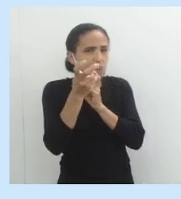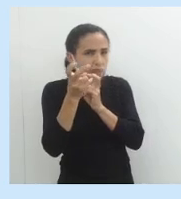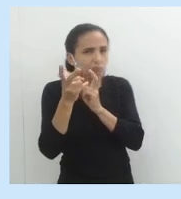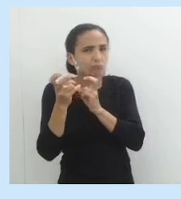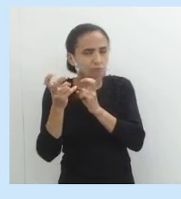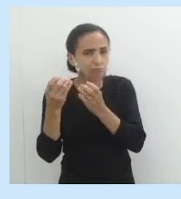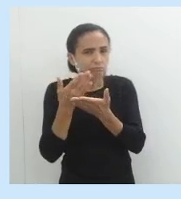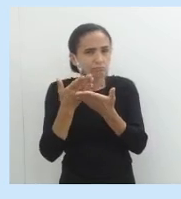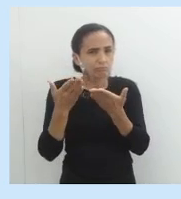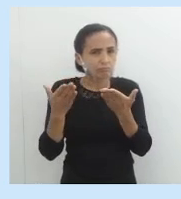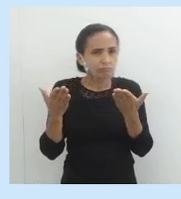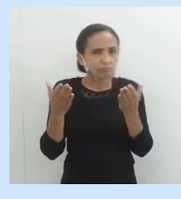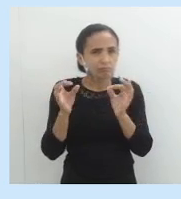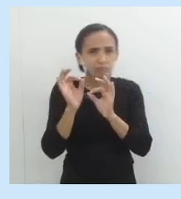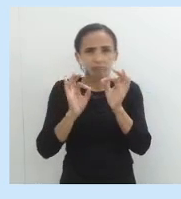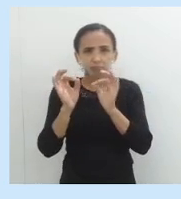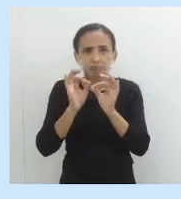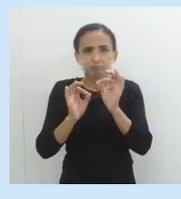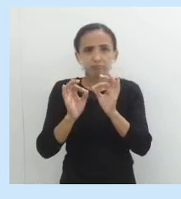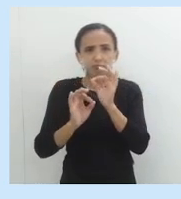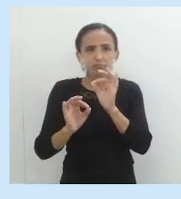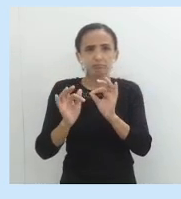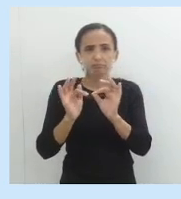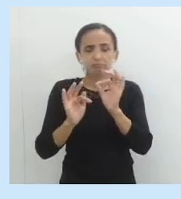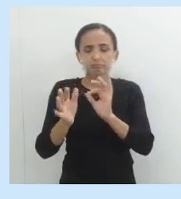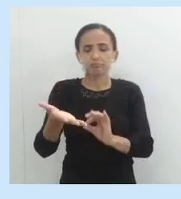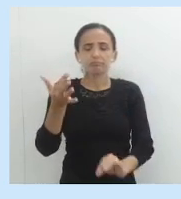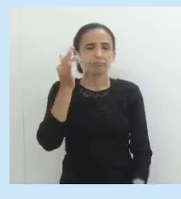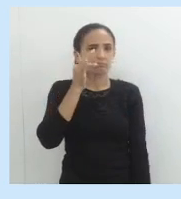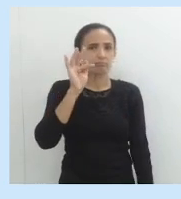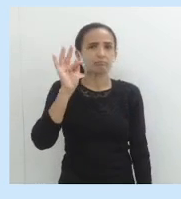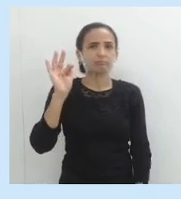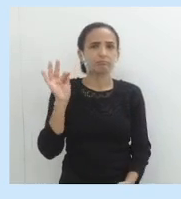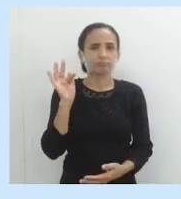ele é famosíssimo, muitas pessoas quando vão a Paris